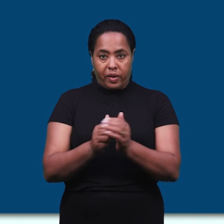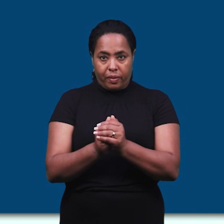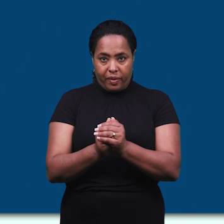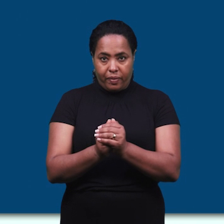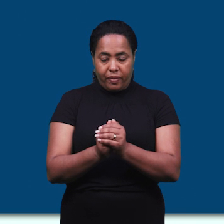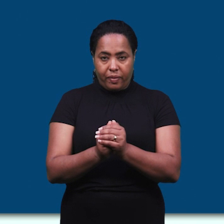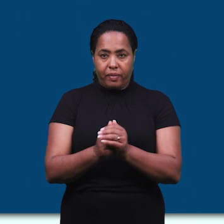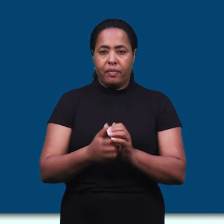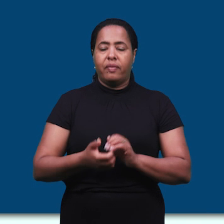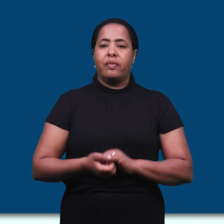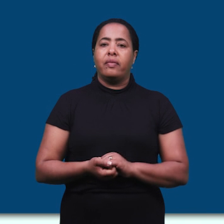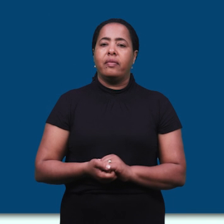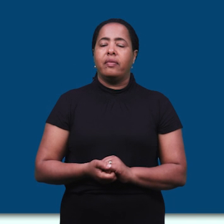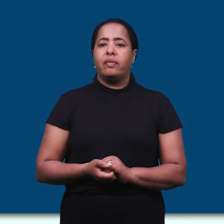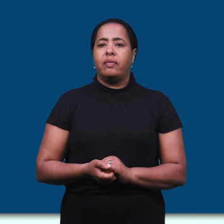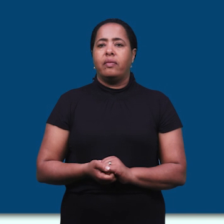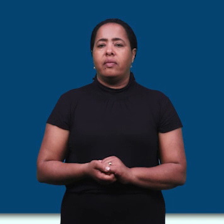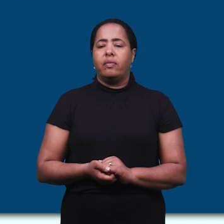Amém.